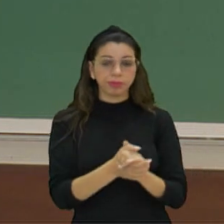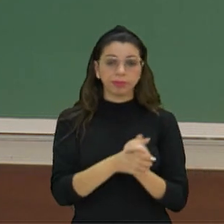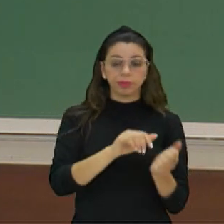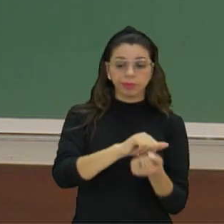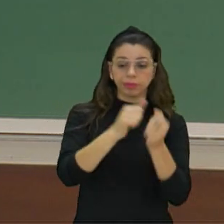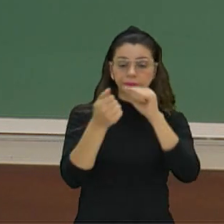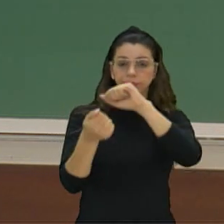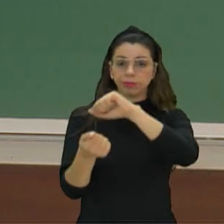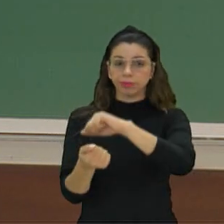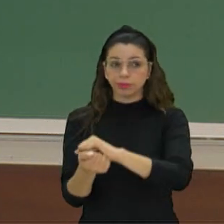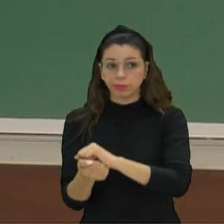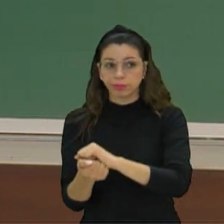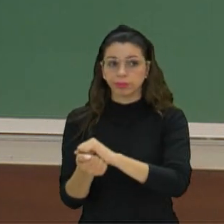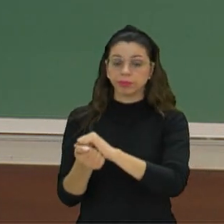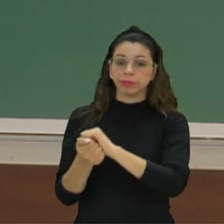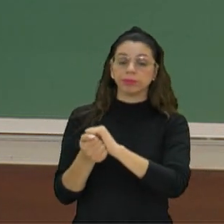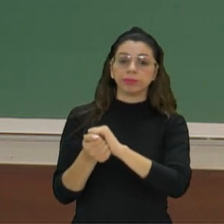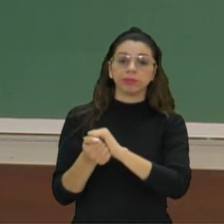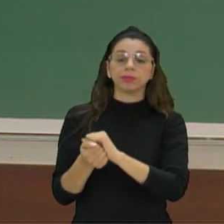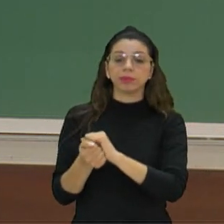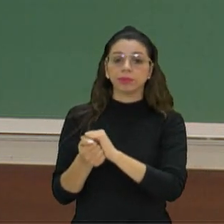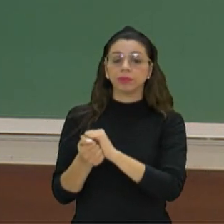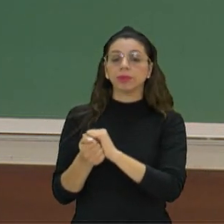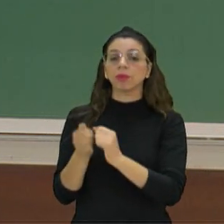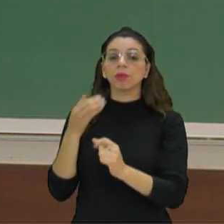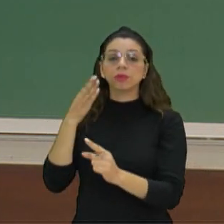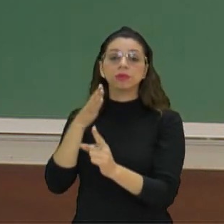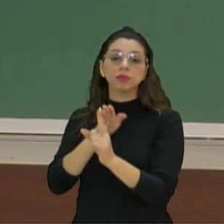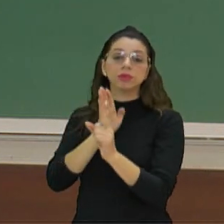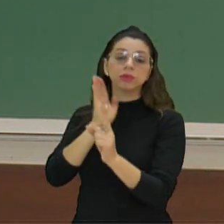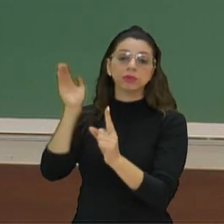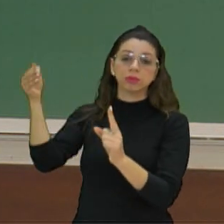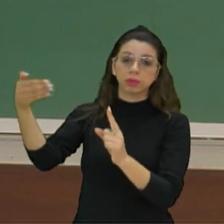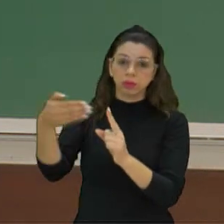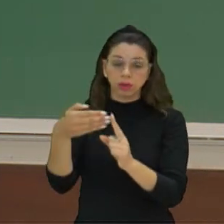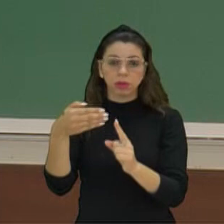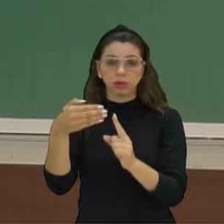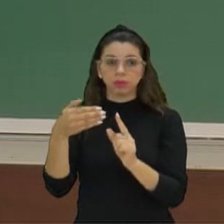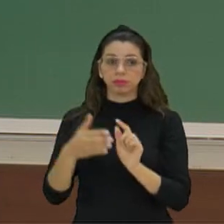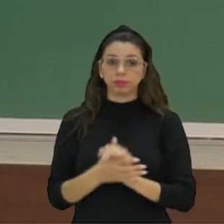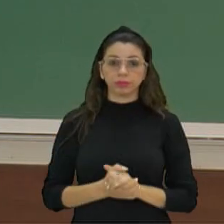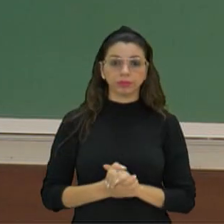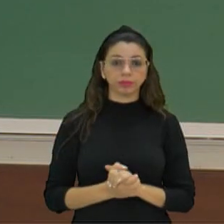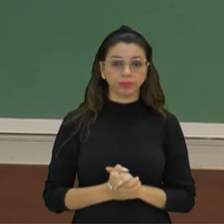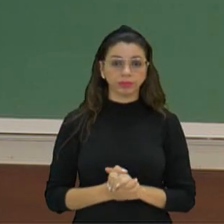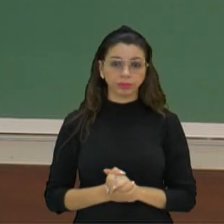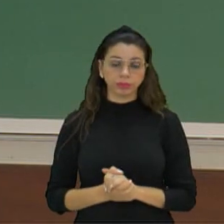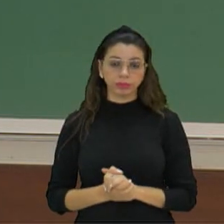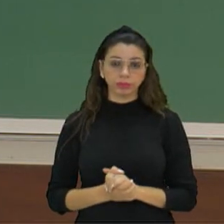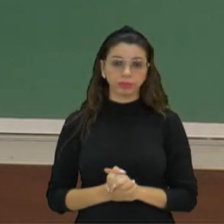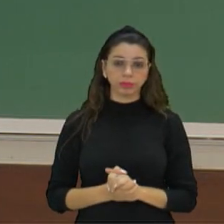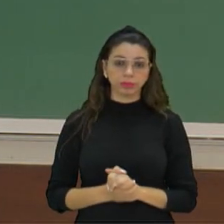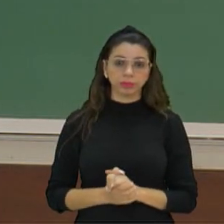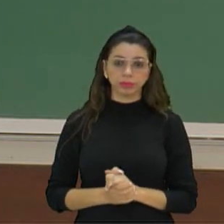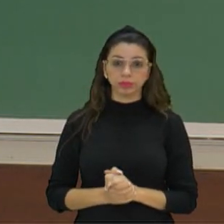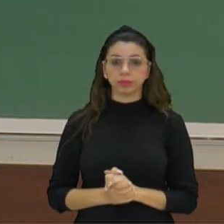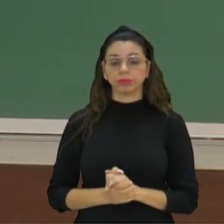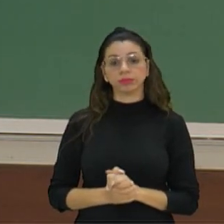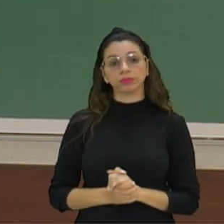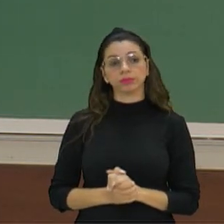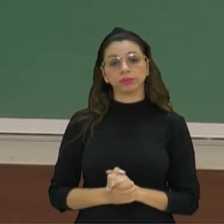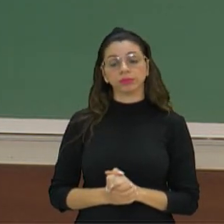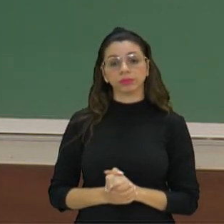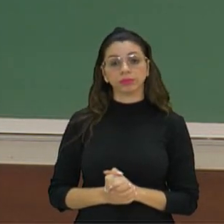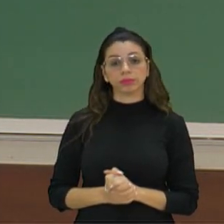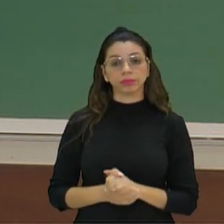para would no discurso indireto. Ok? Então, olha só. Mudança